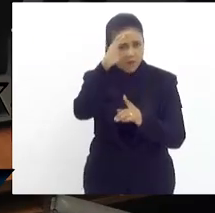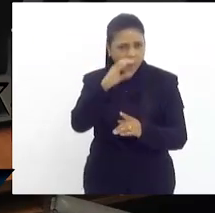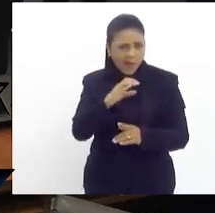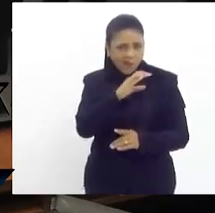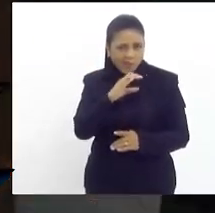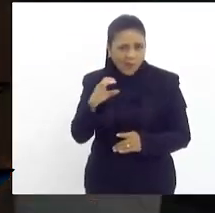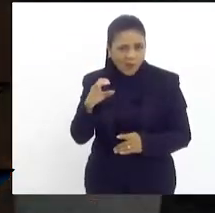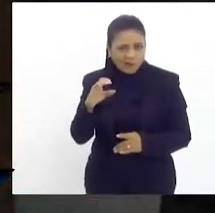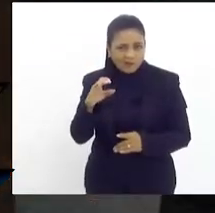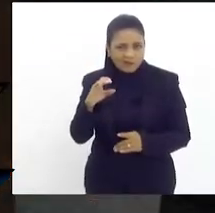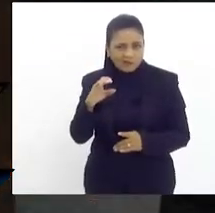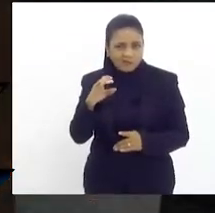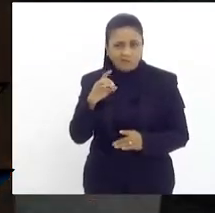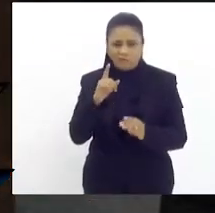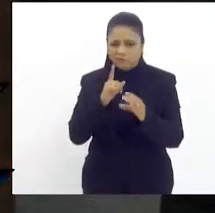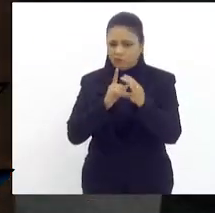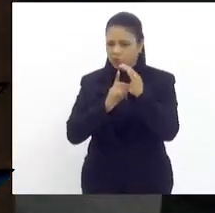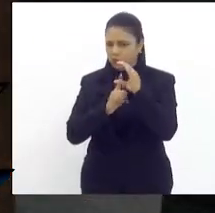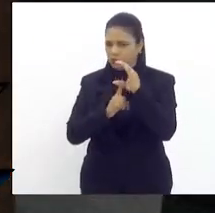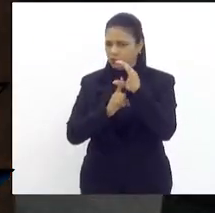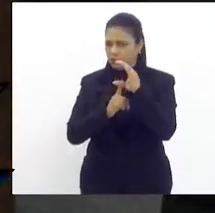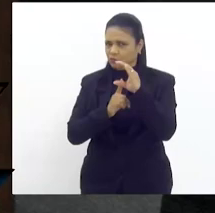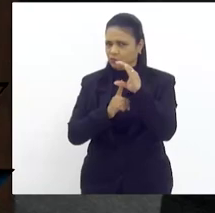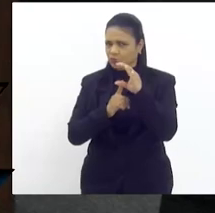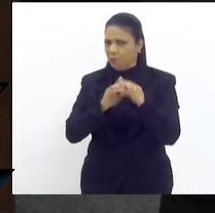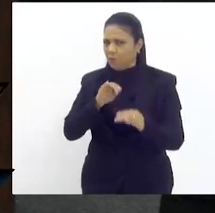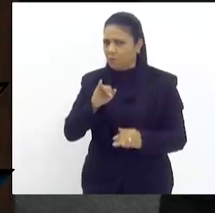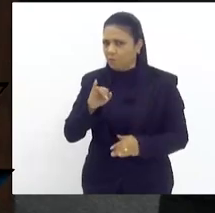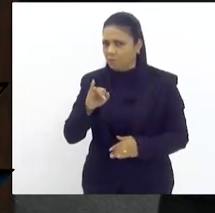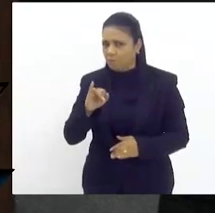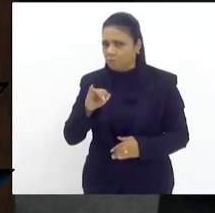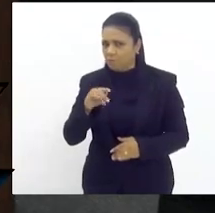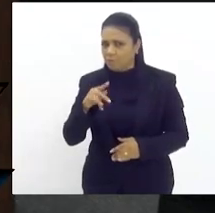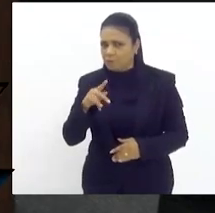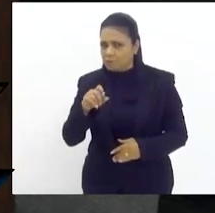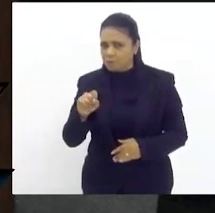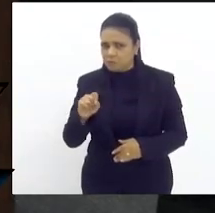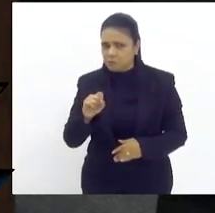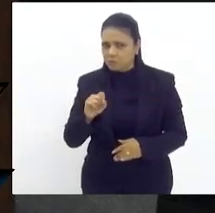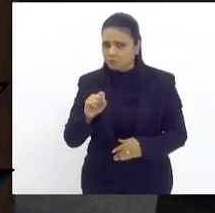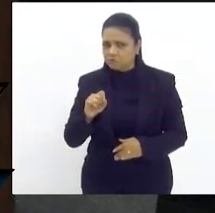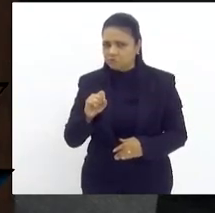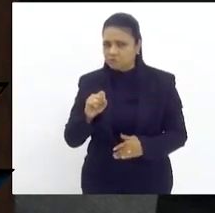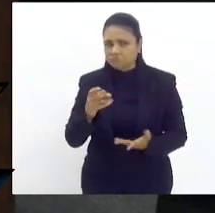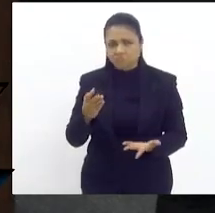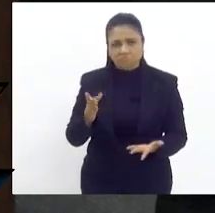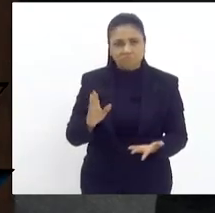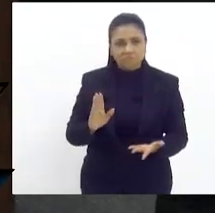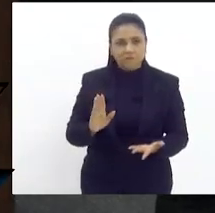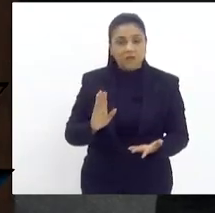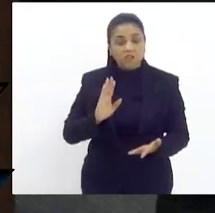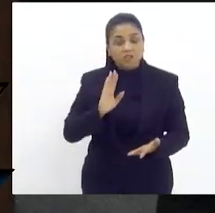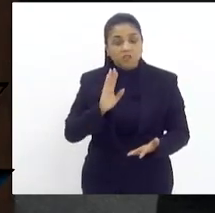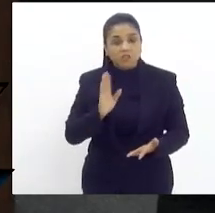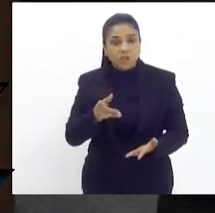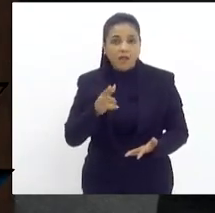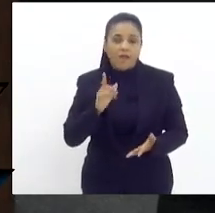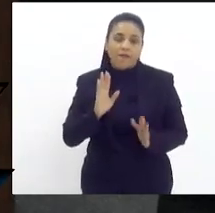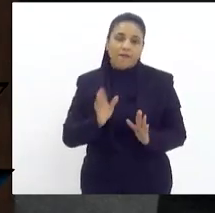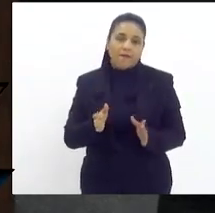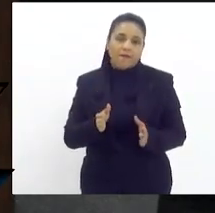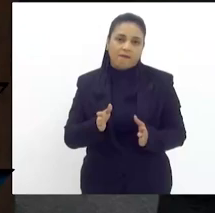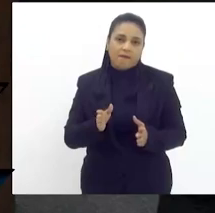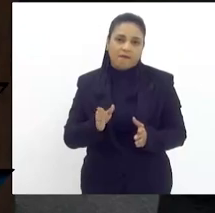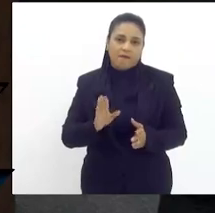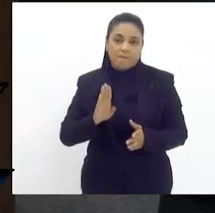que seja comunista o simples fato de ser Bispo é porque ele é um metafísico